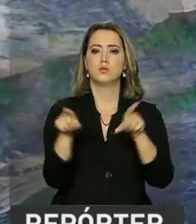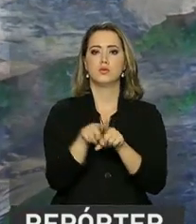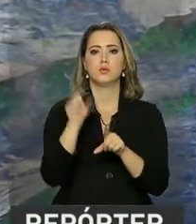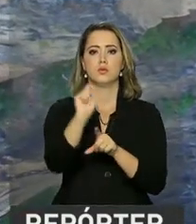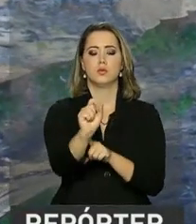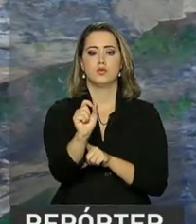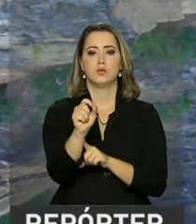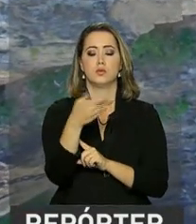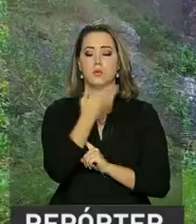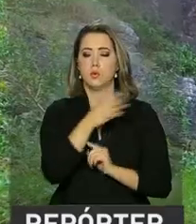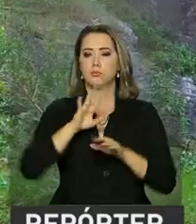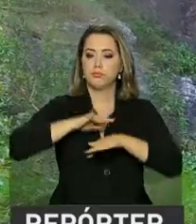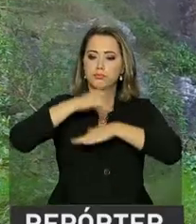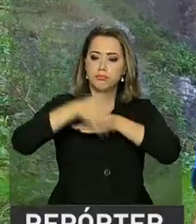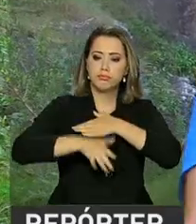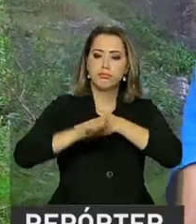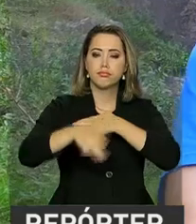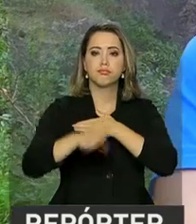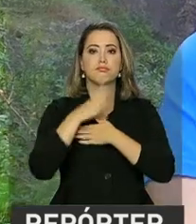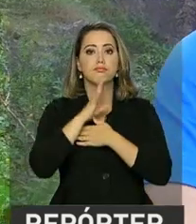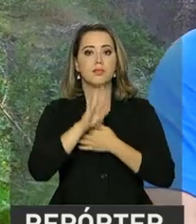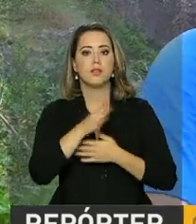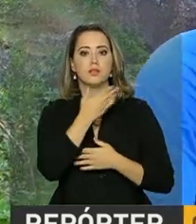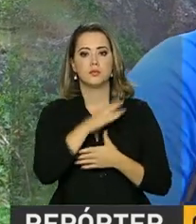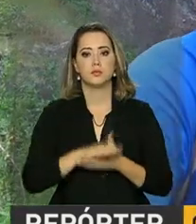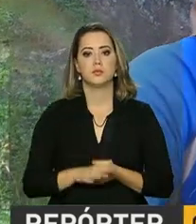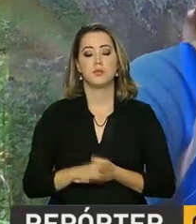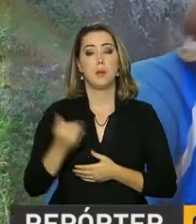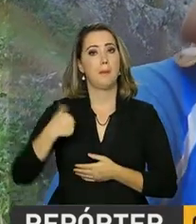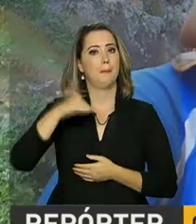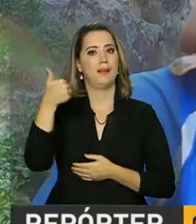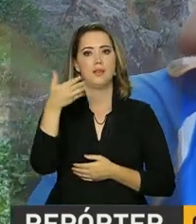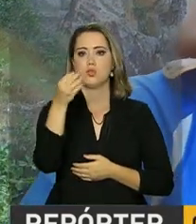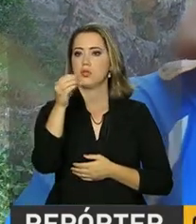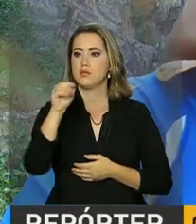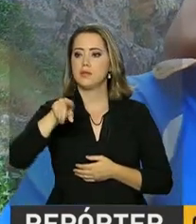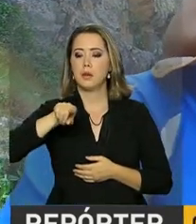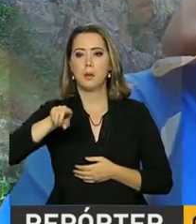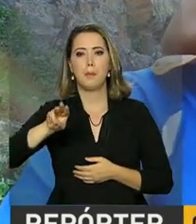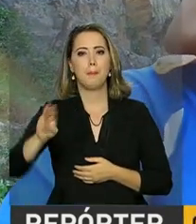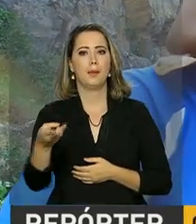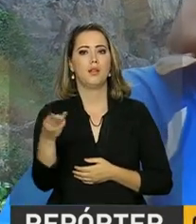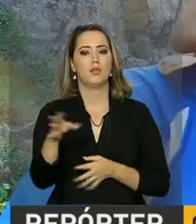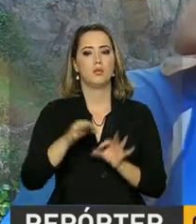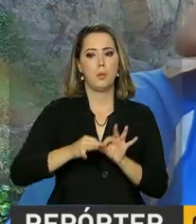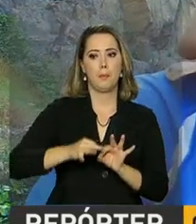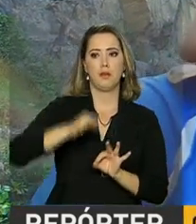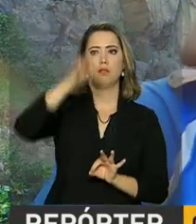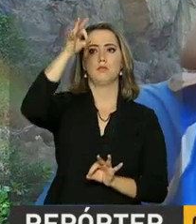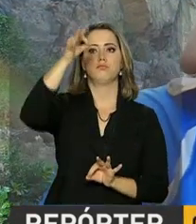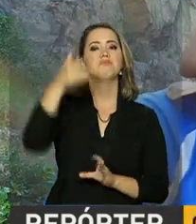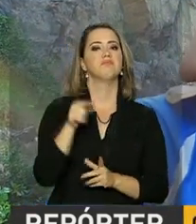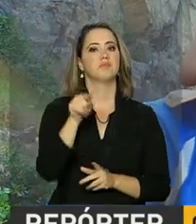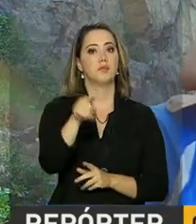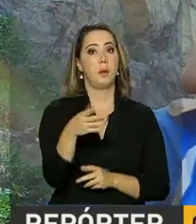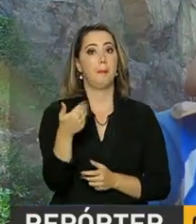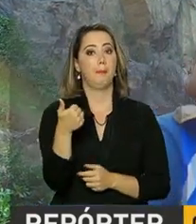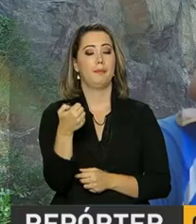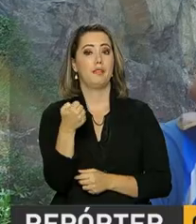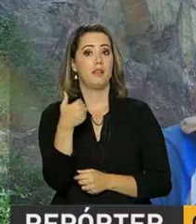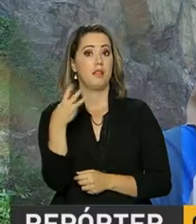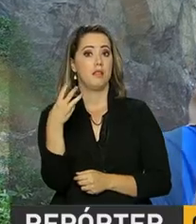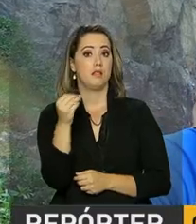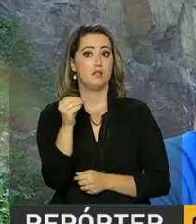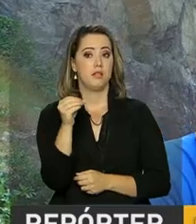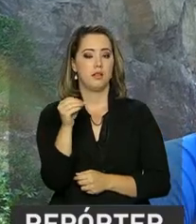como a Simão Correia com mais de 100 m de altura uma cachoeira que tá localizada aí a cerca de 30 km de Alto Paraíso sentido